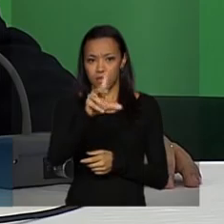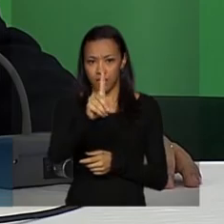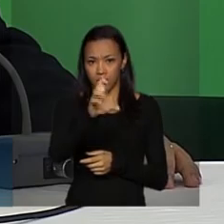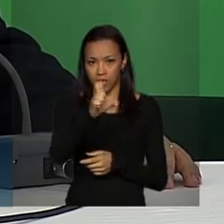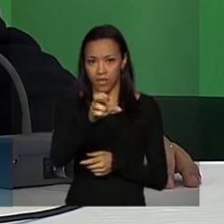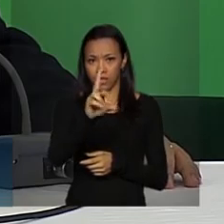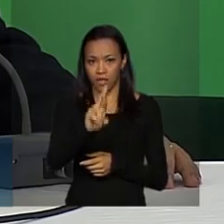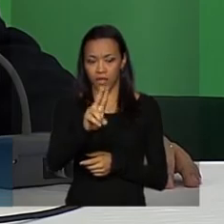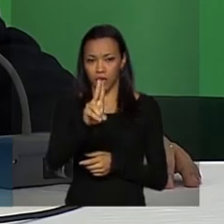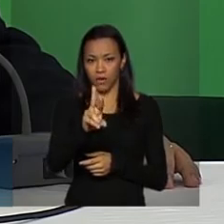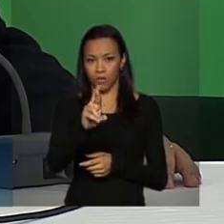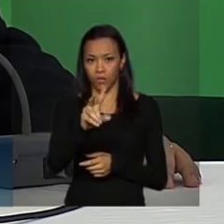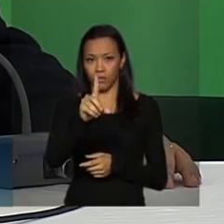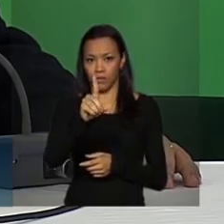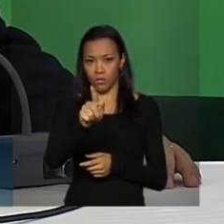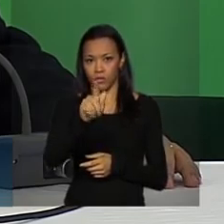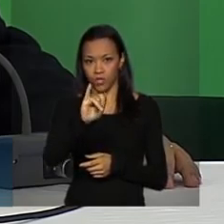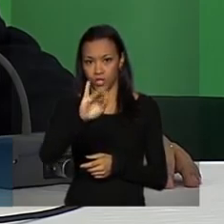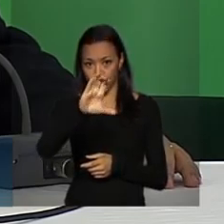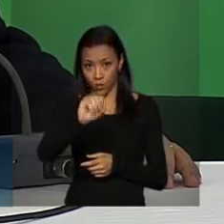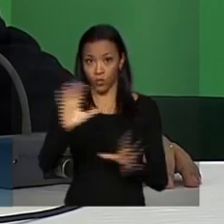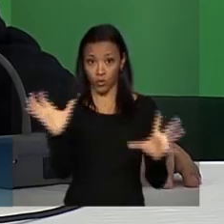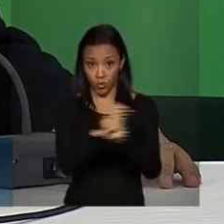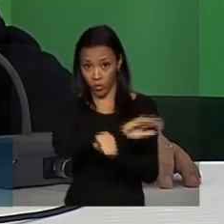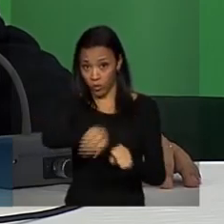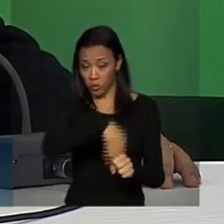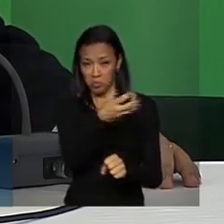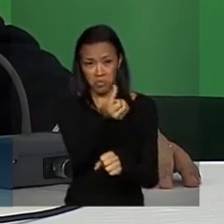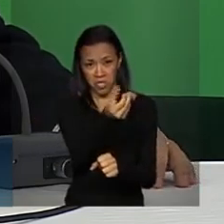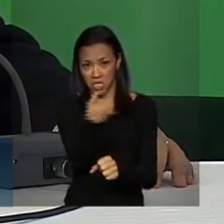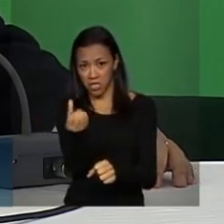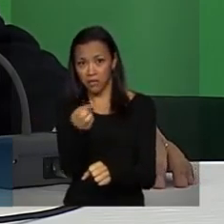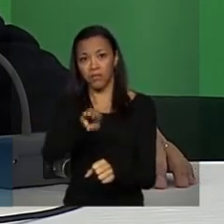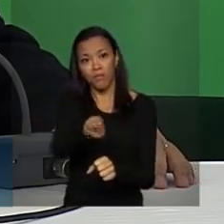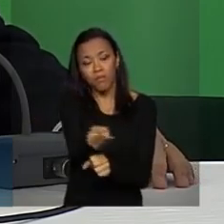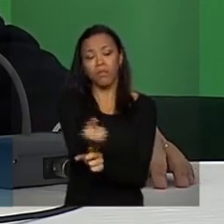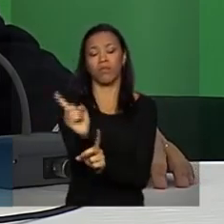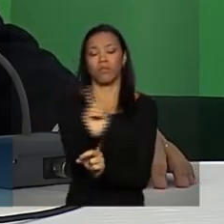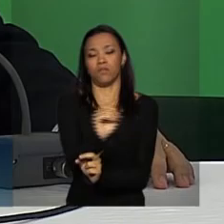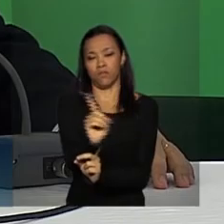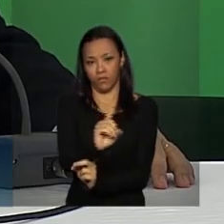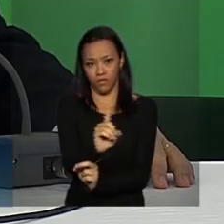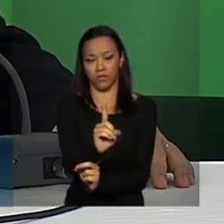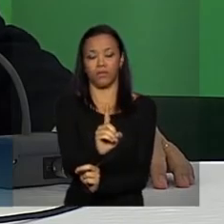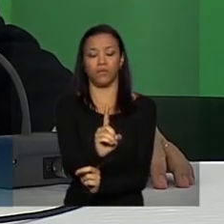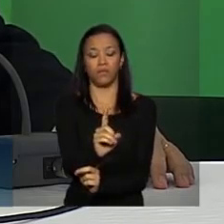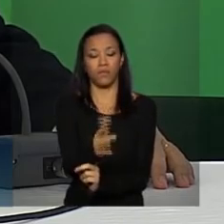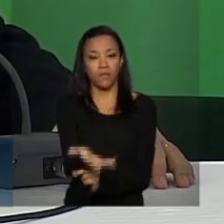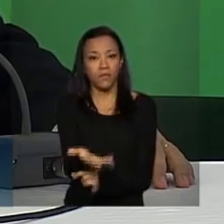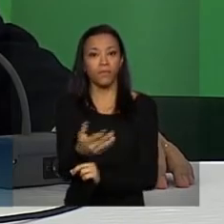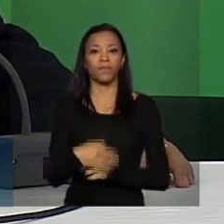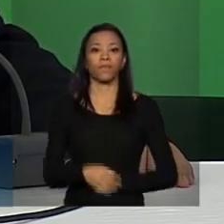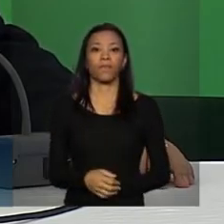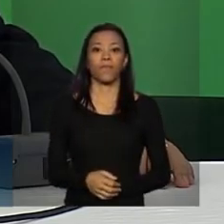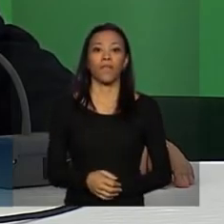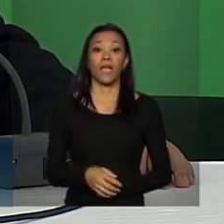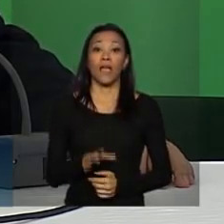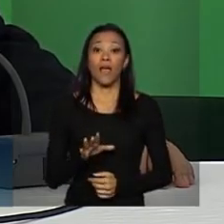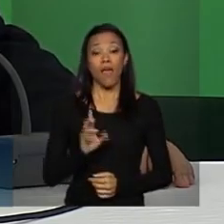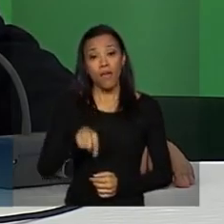a 600 milhões de dólares. Bem, além disso, é importante a